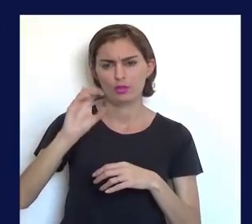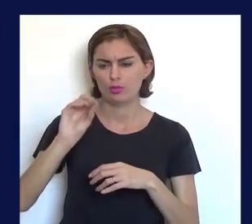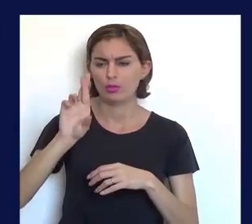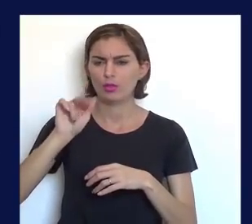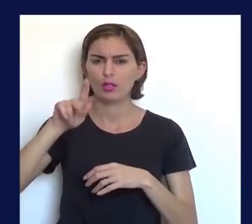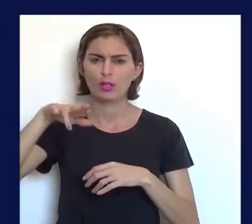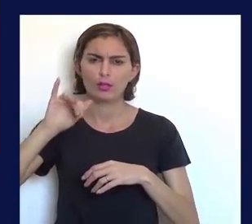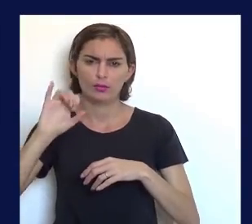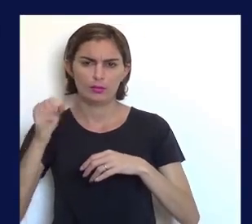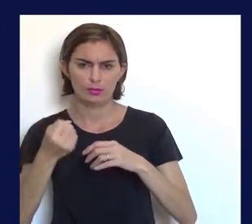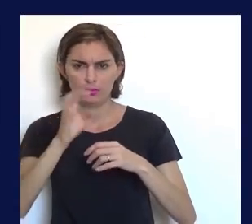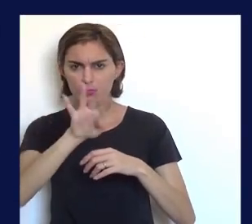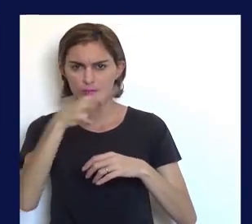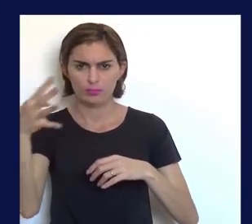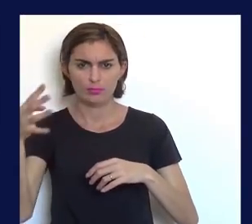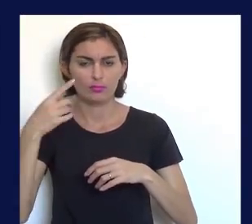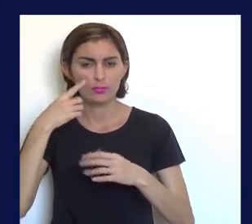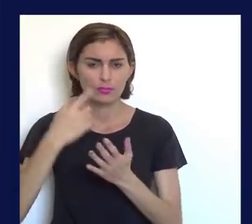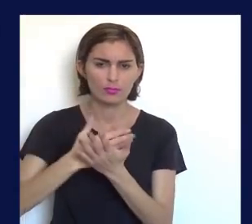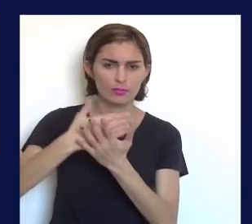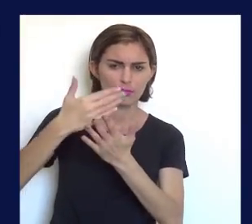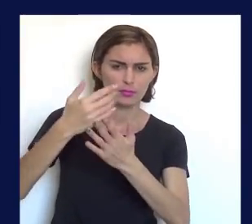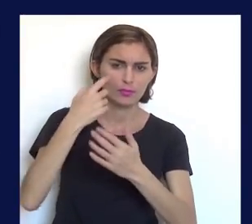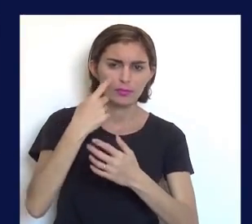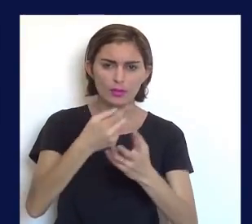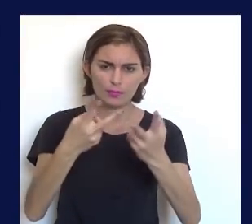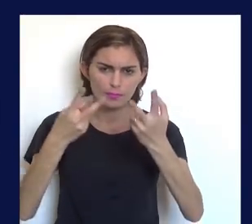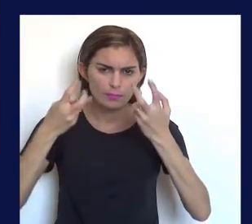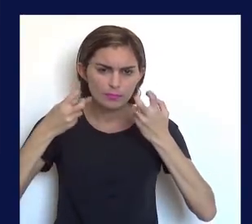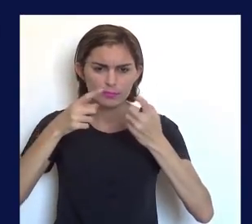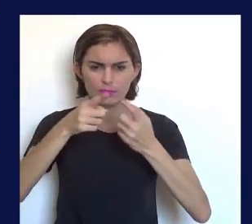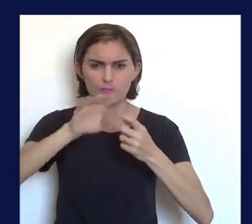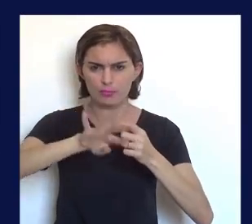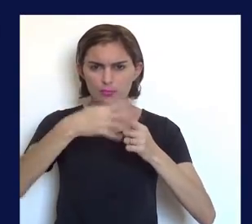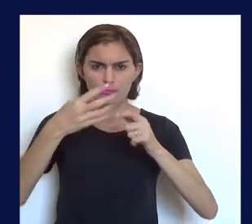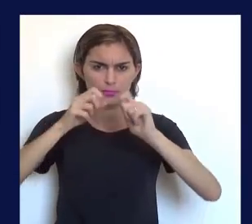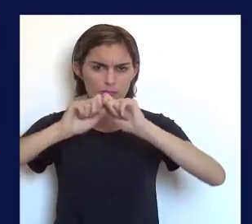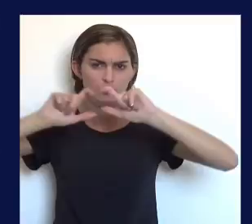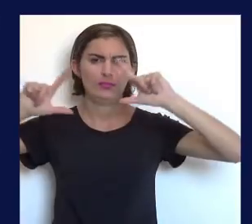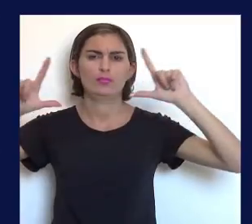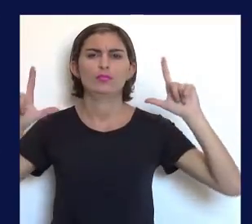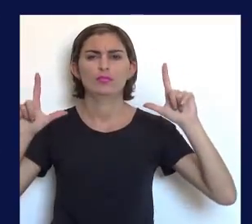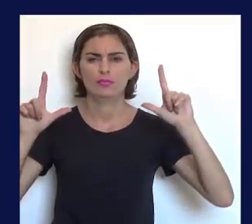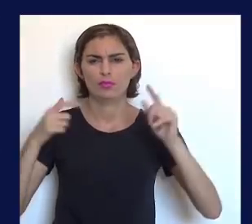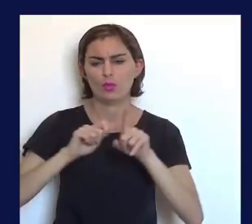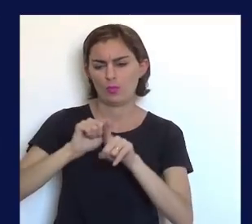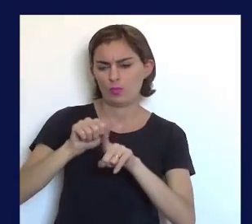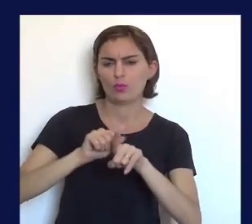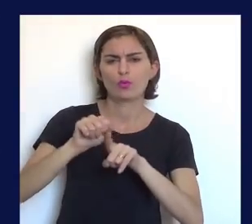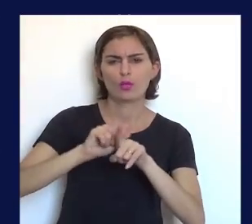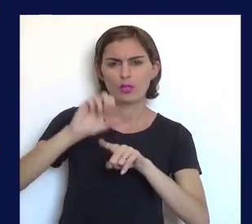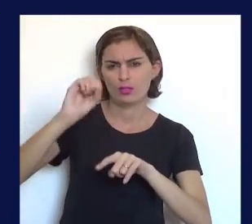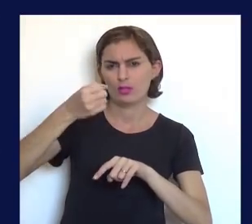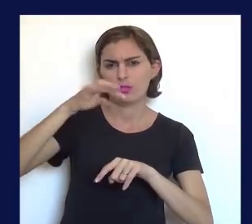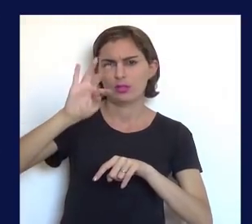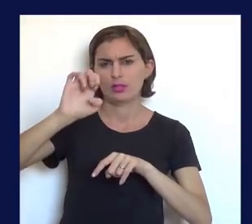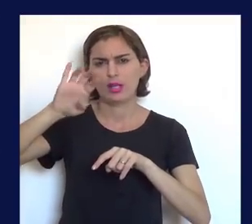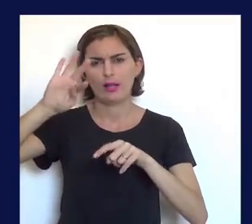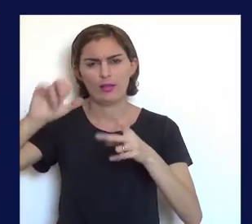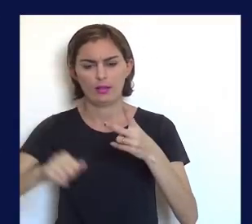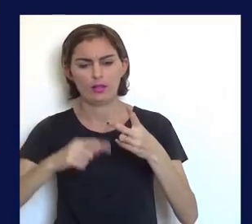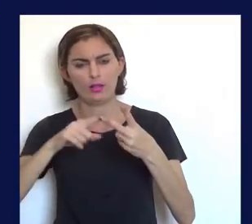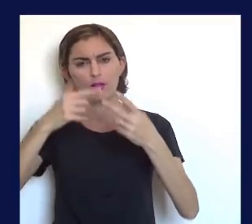Na nossa tabela. Iniciando, vocês vão perceber que na nossa tela, borracha sintética e